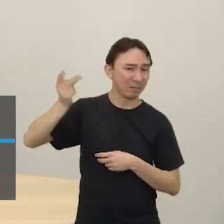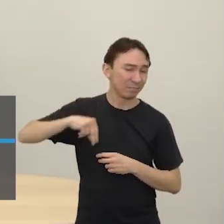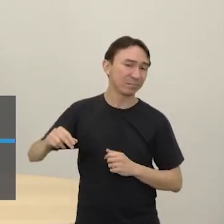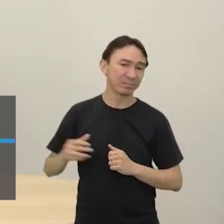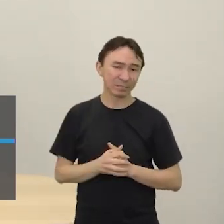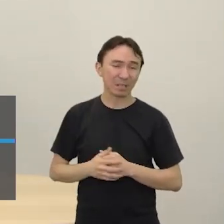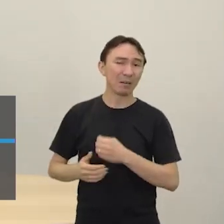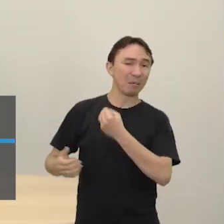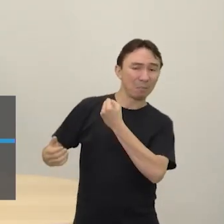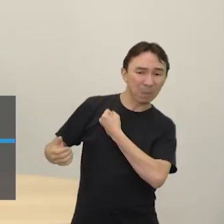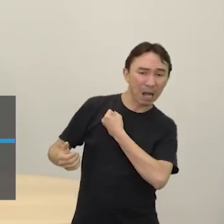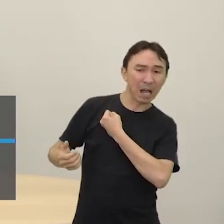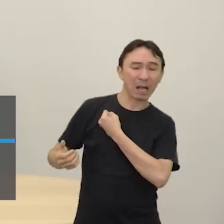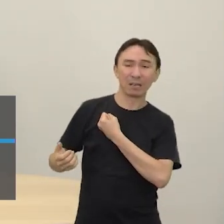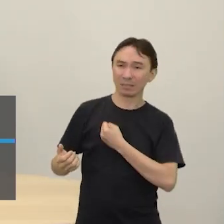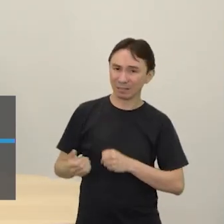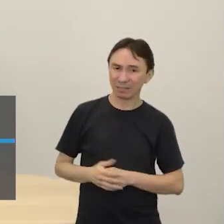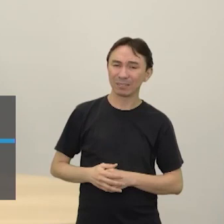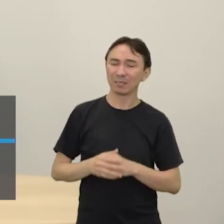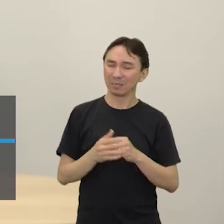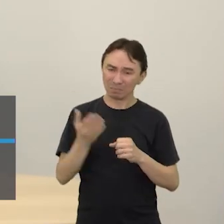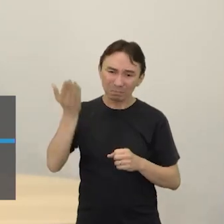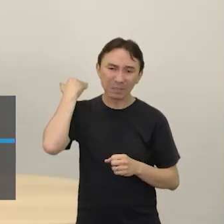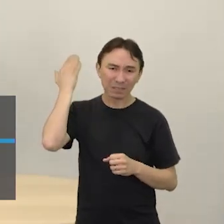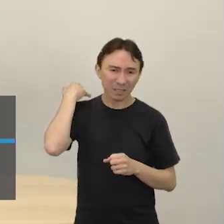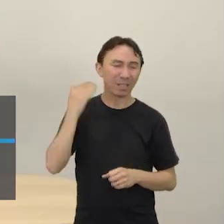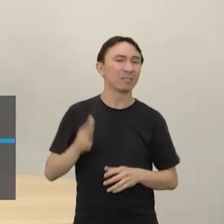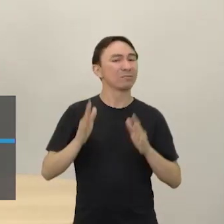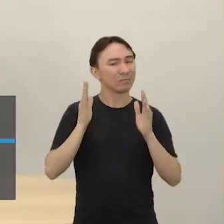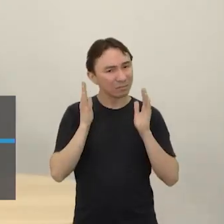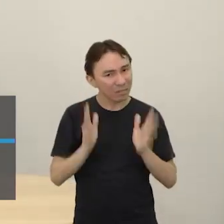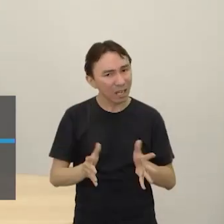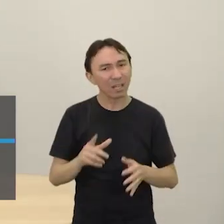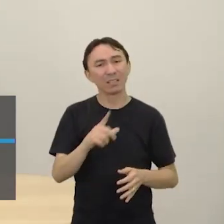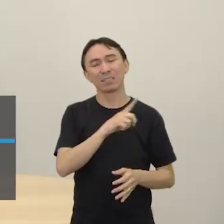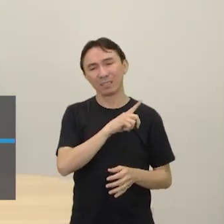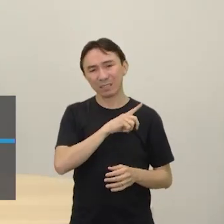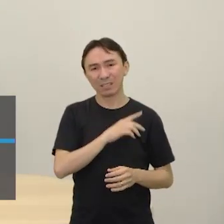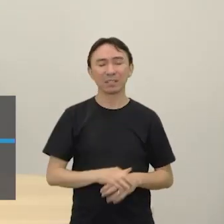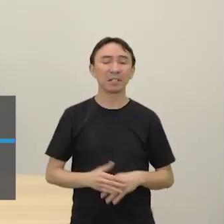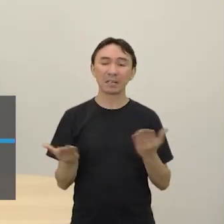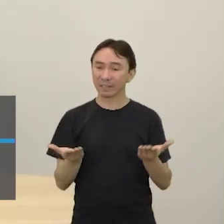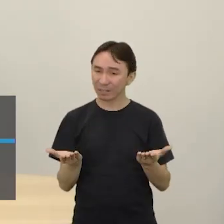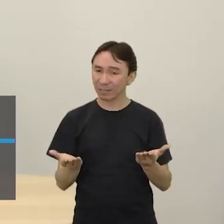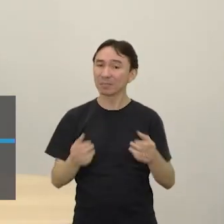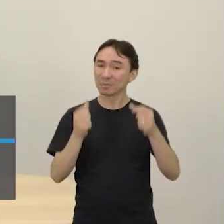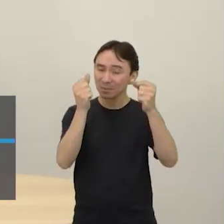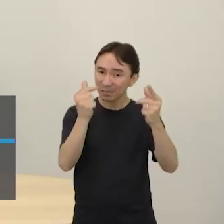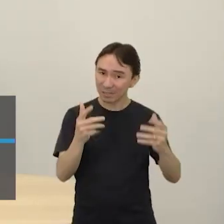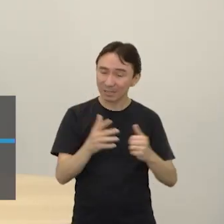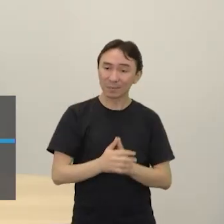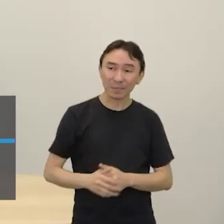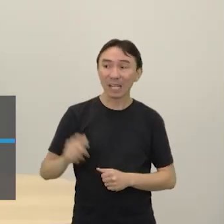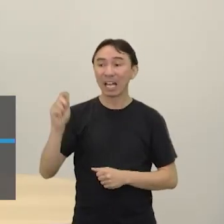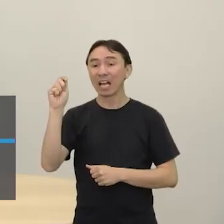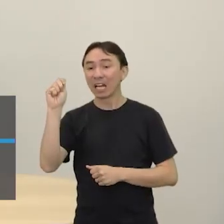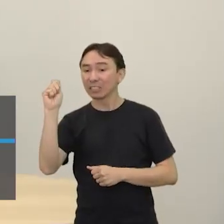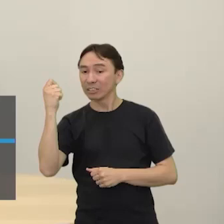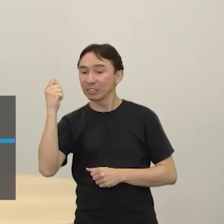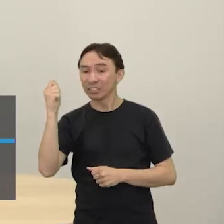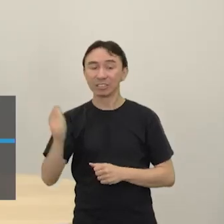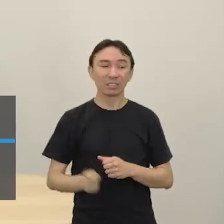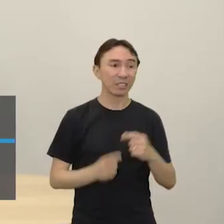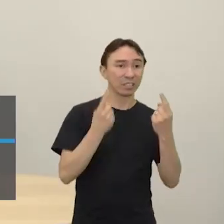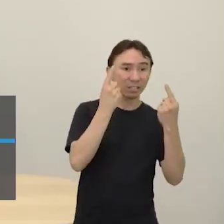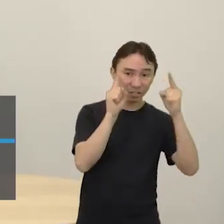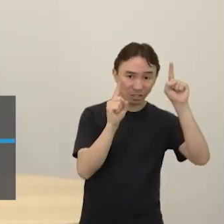gente vivenciou na nossa ditadura, e a gente está falando de Argentina e Chile. Então, pessoal, se vocês forem buscar as